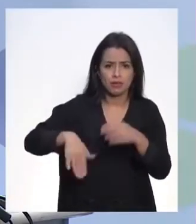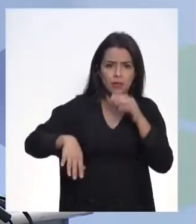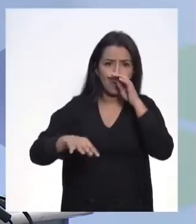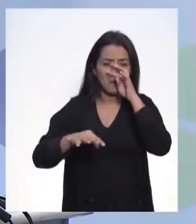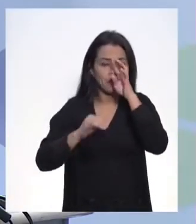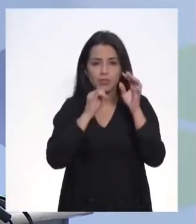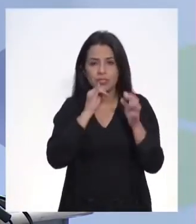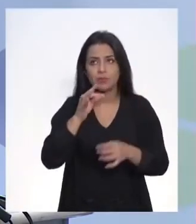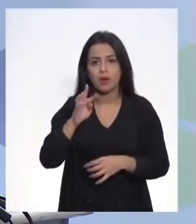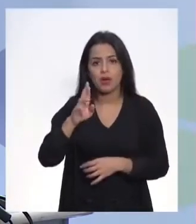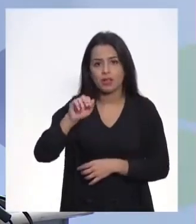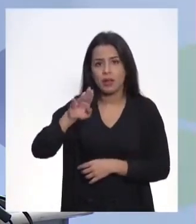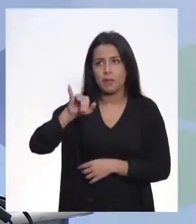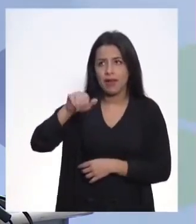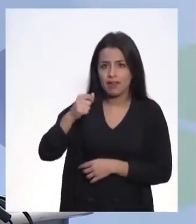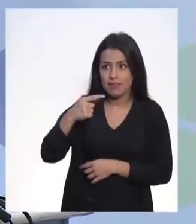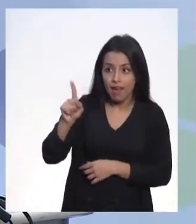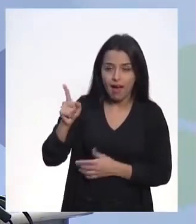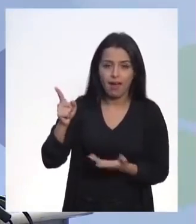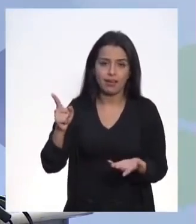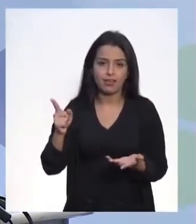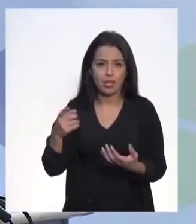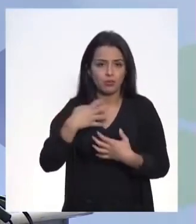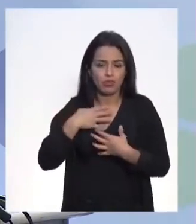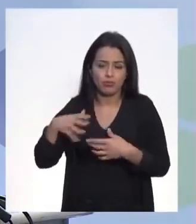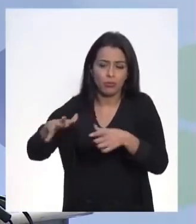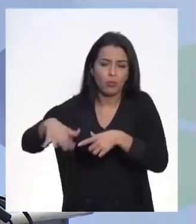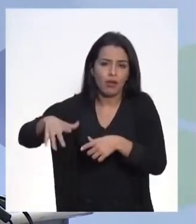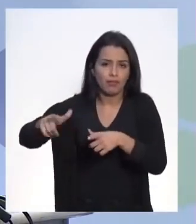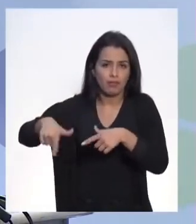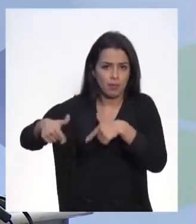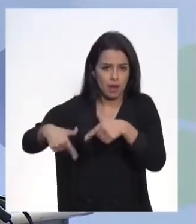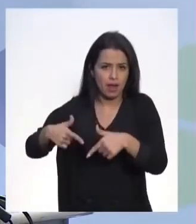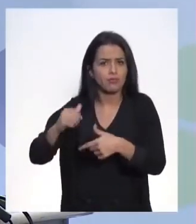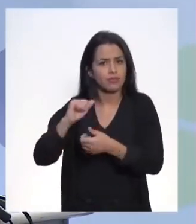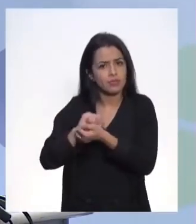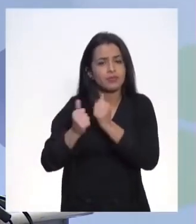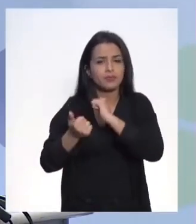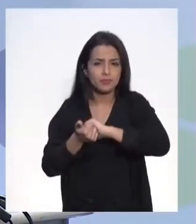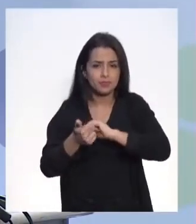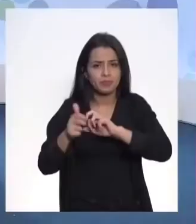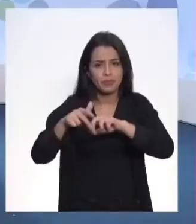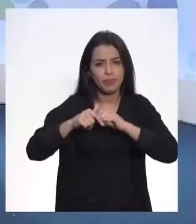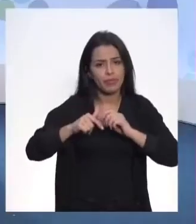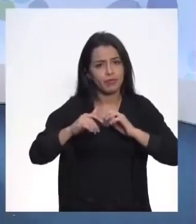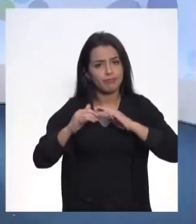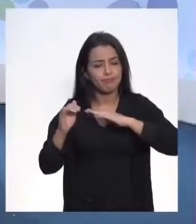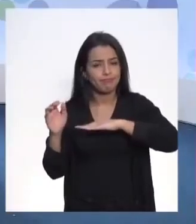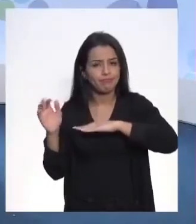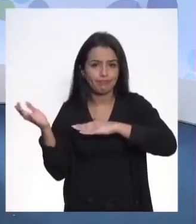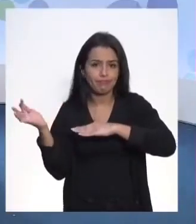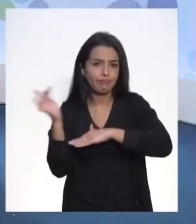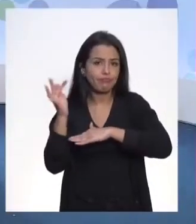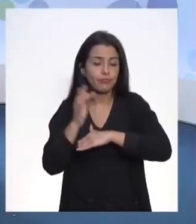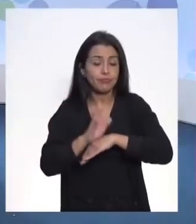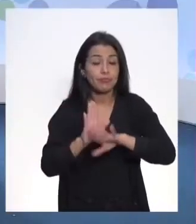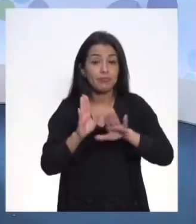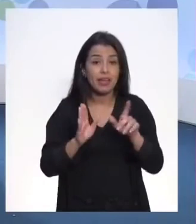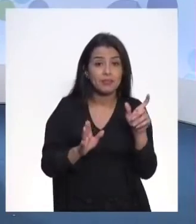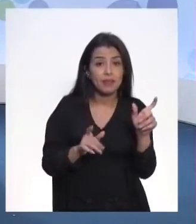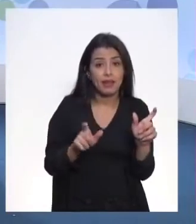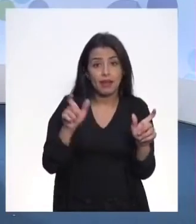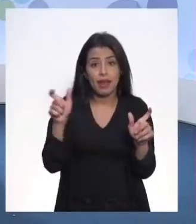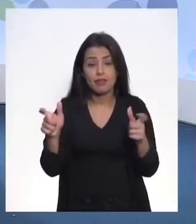trabalhar, aí você vai adequando mesmo, Sim. agregando todos os fonemas e tal. Mas uma palavra diferente da outra, o